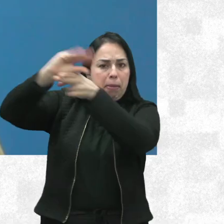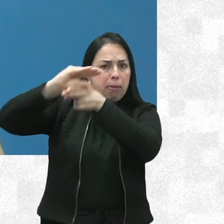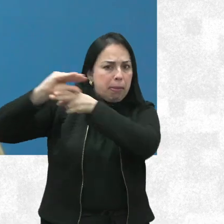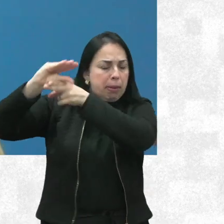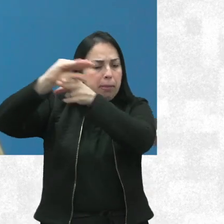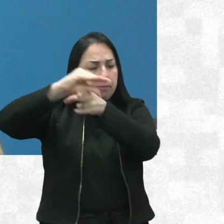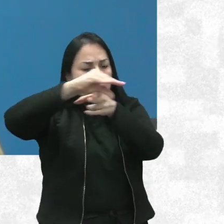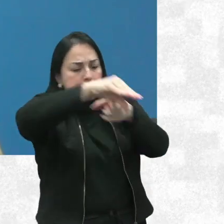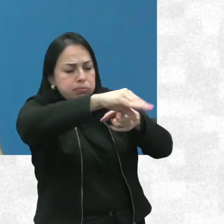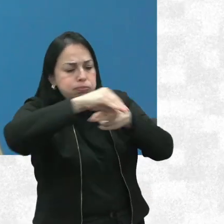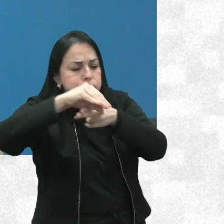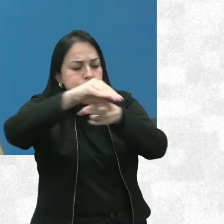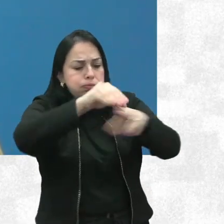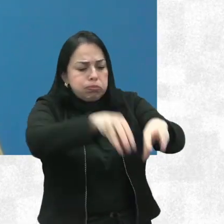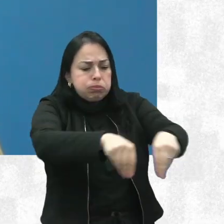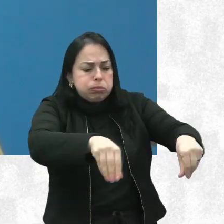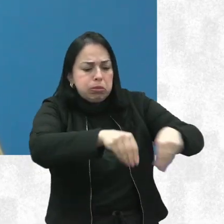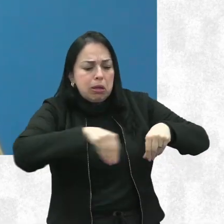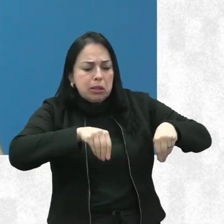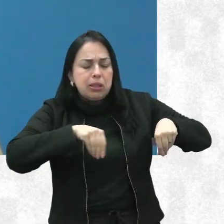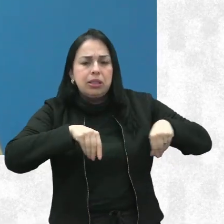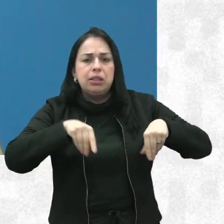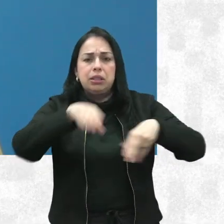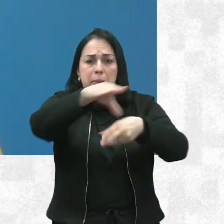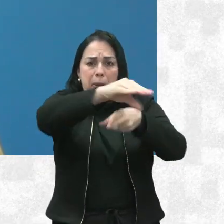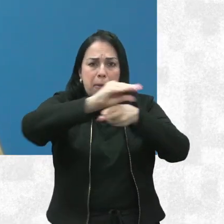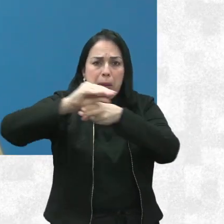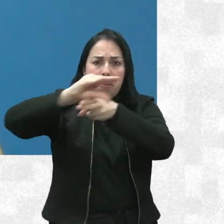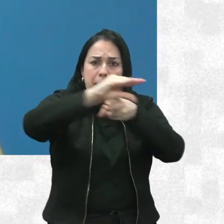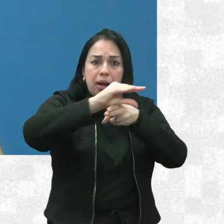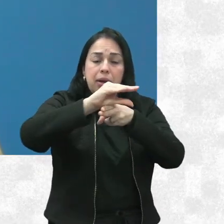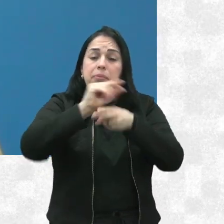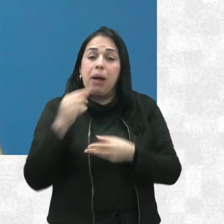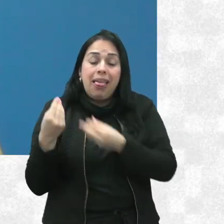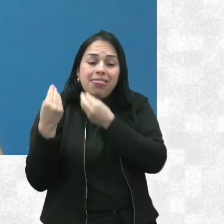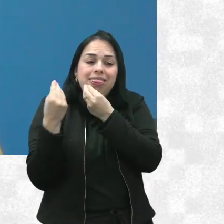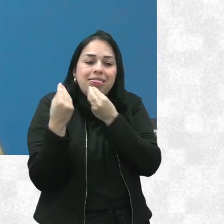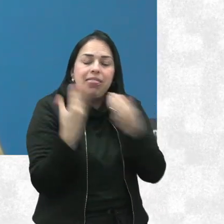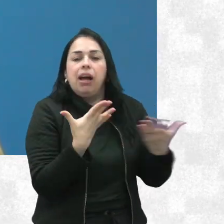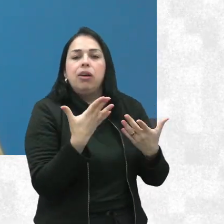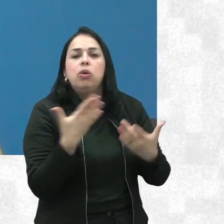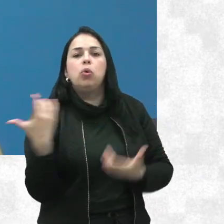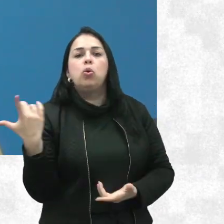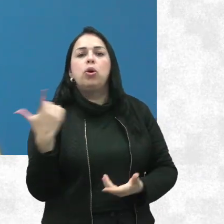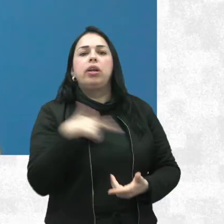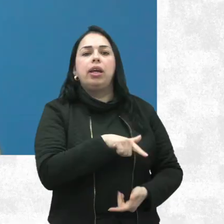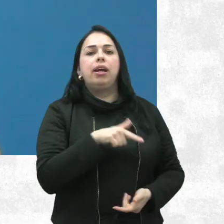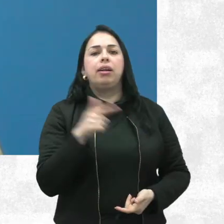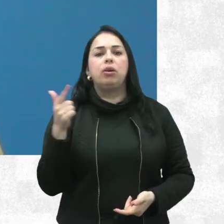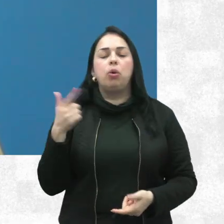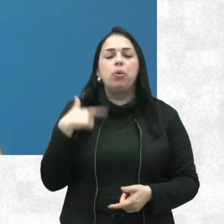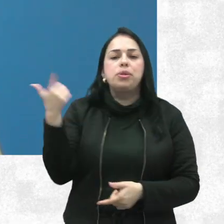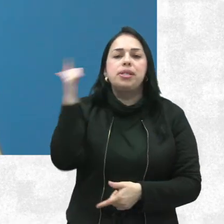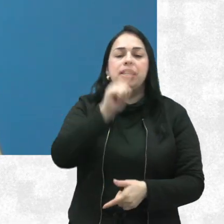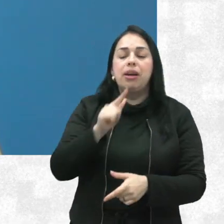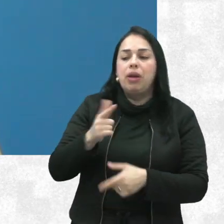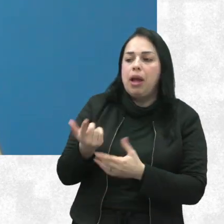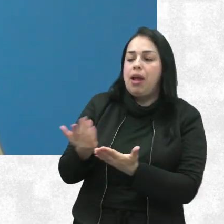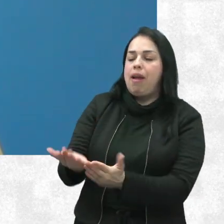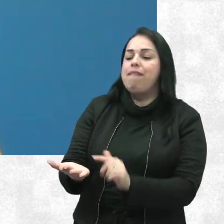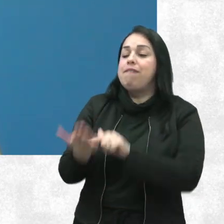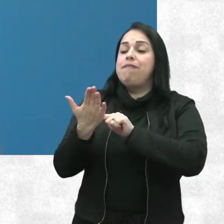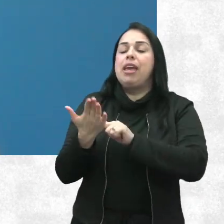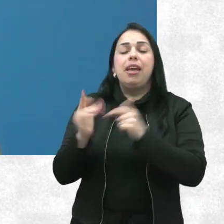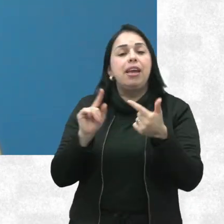que proporciona para que as empresas hoje, os nossos produtores, eles tenham acesso a essas imagens,